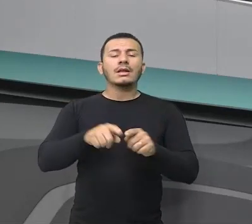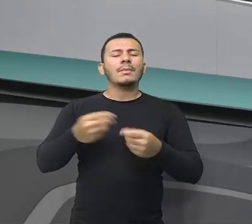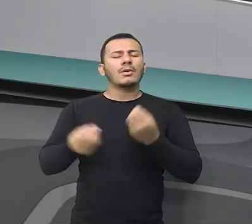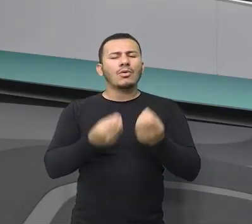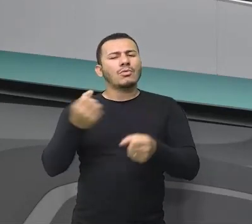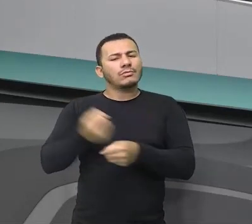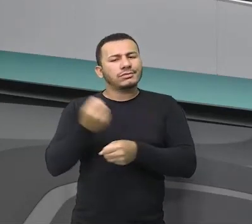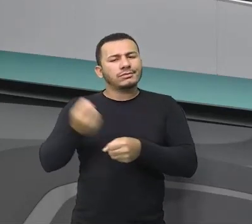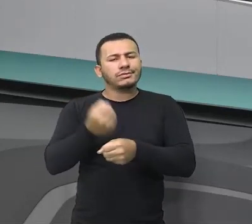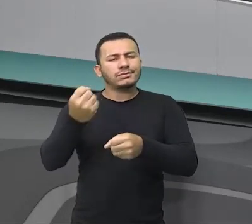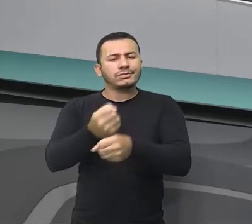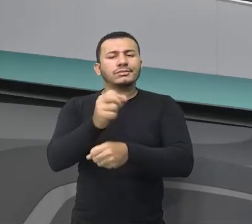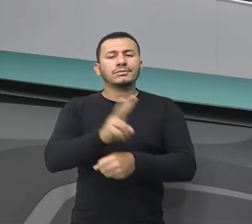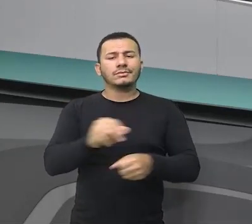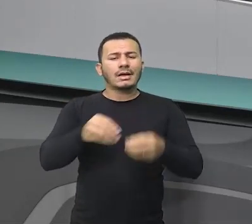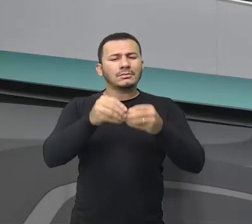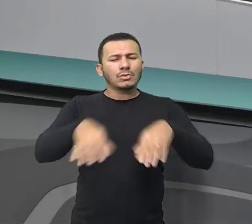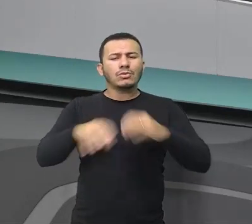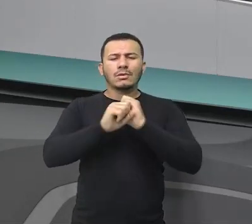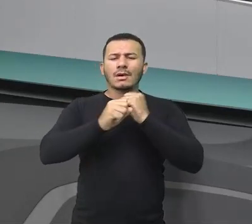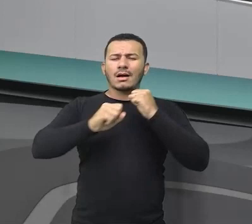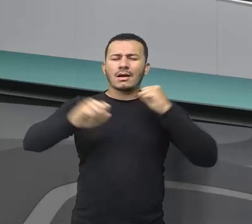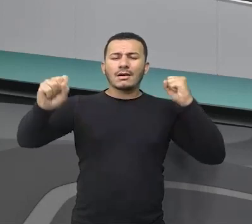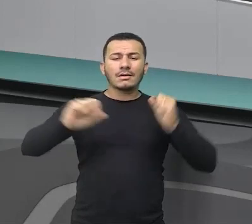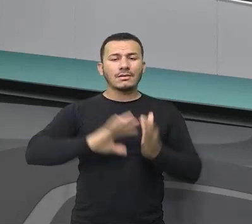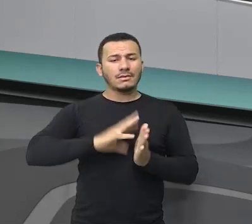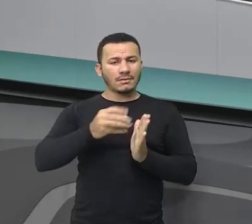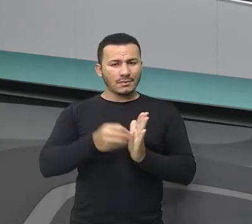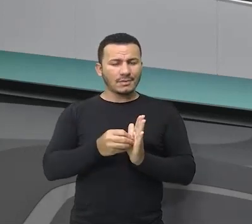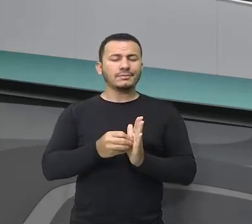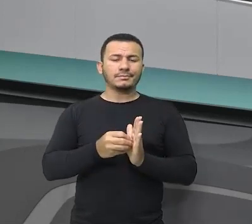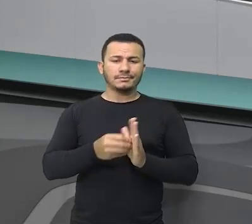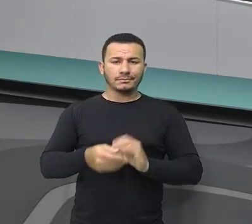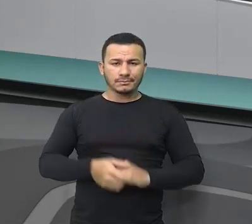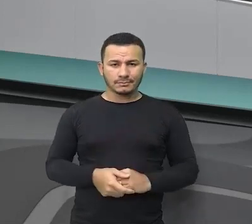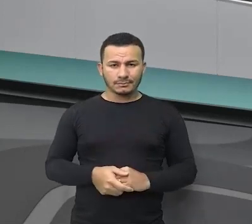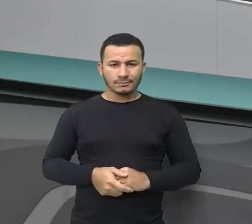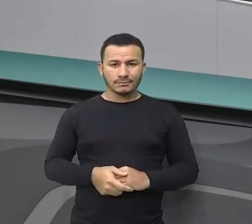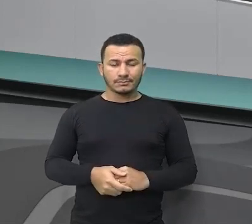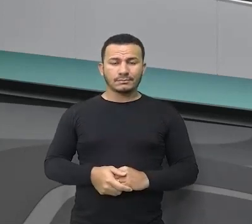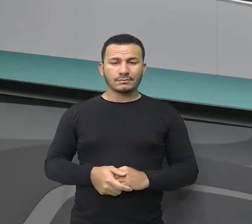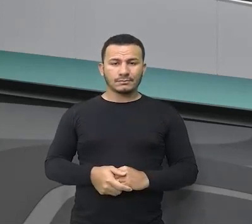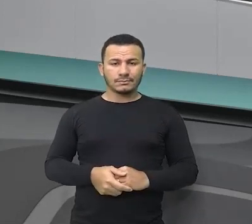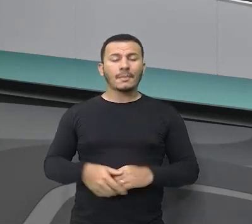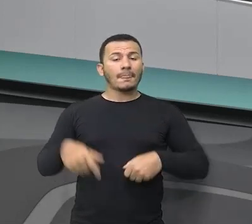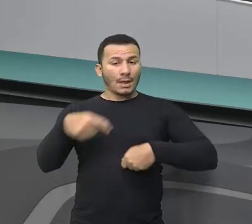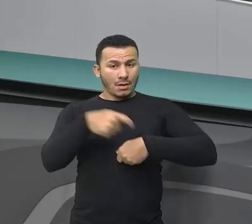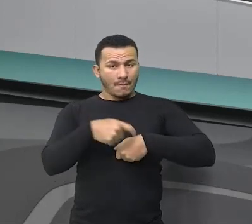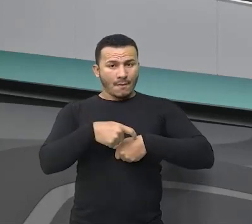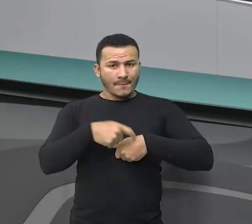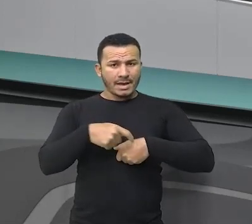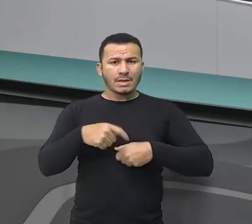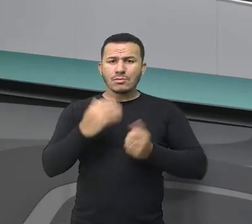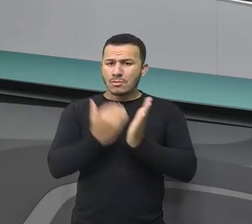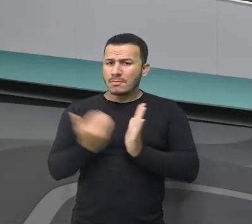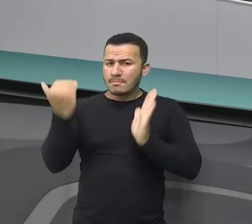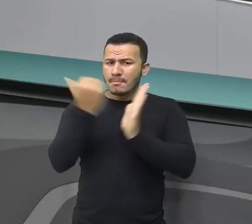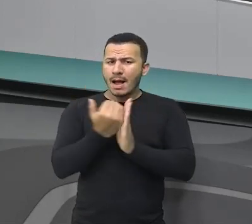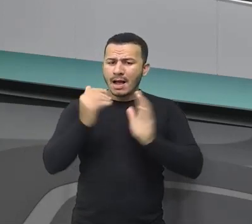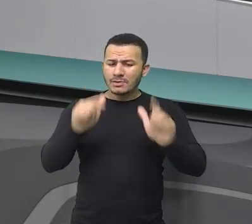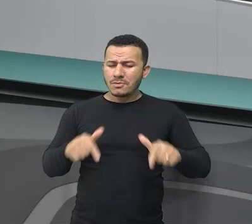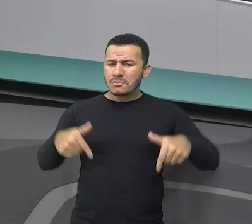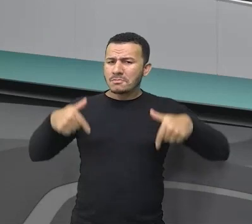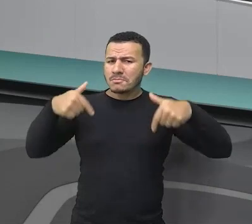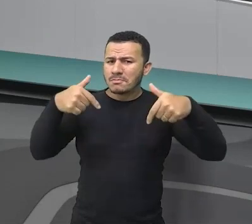infraestrutura causam impactos em grandes áreas da floresta. À medida em que se intensificam as pressões sobre a